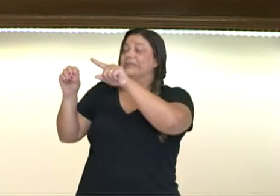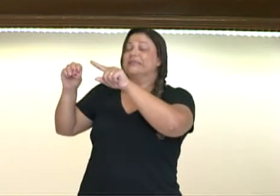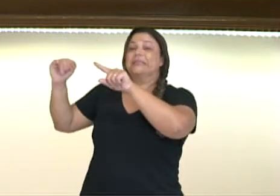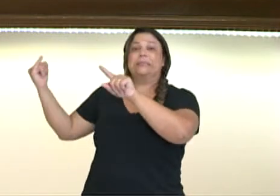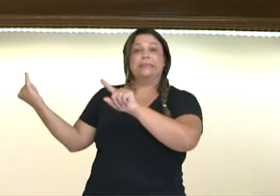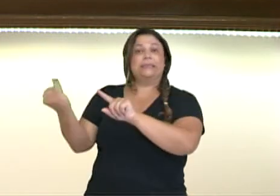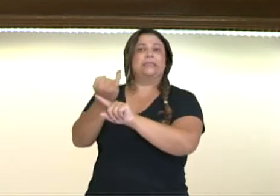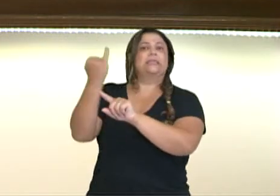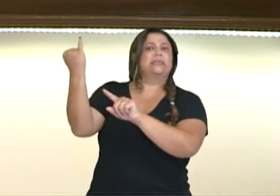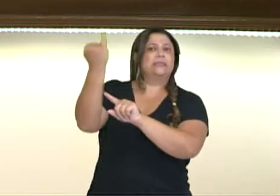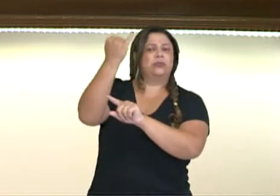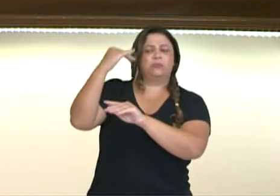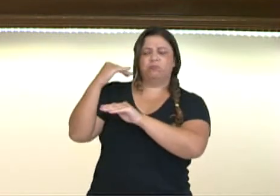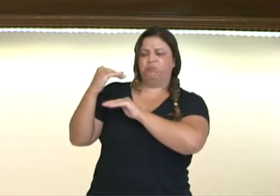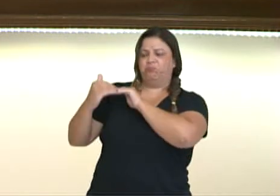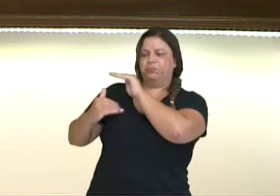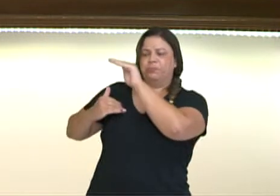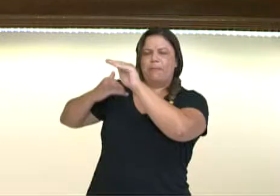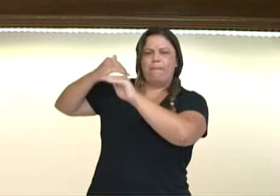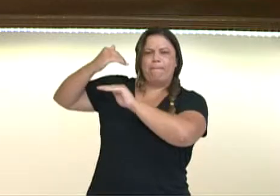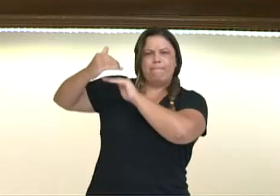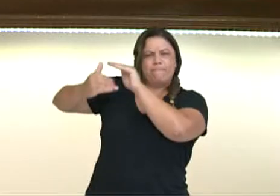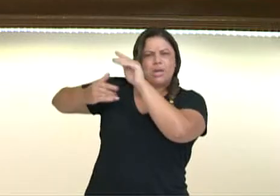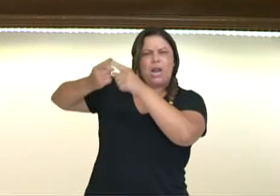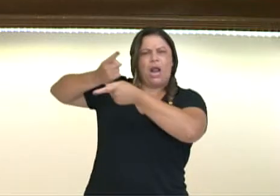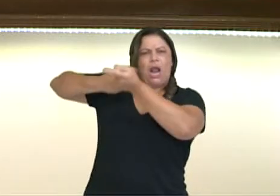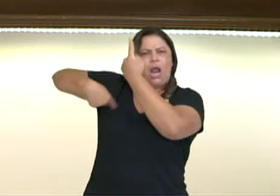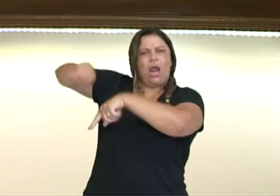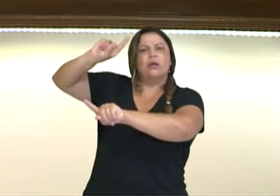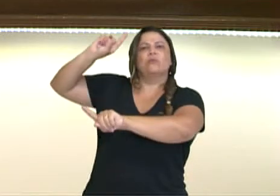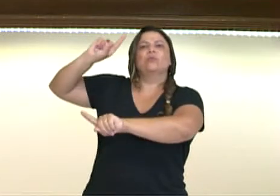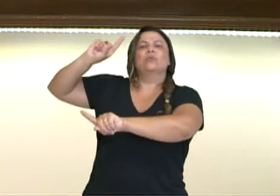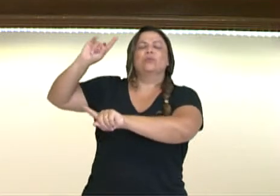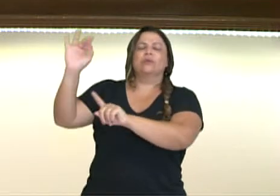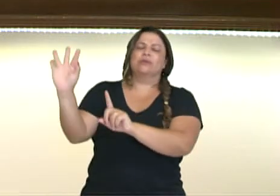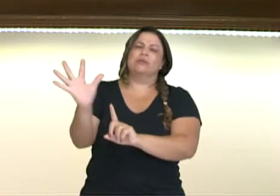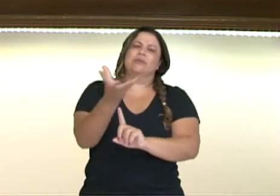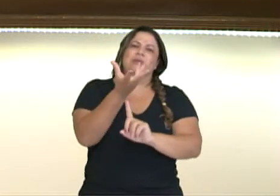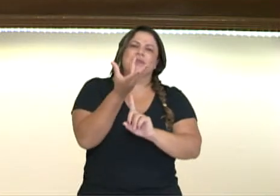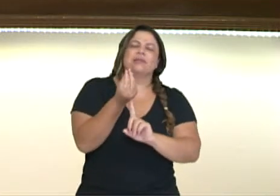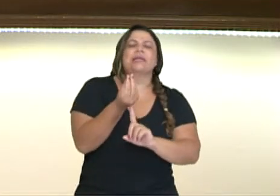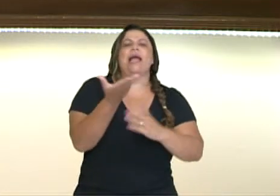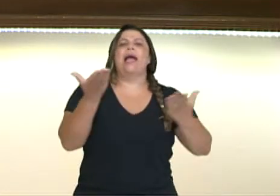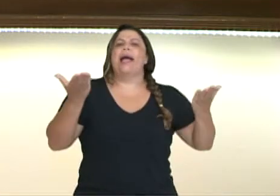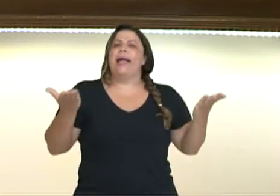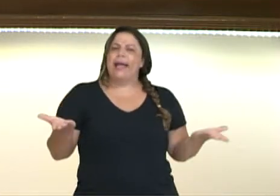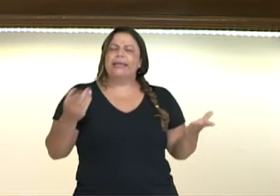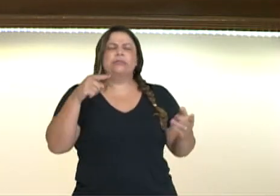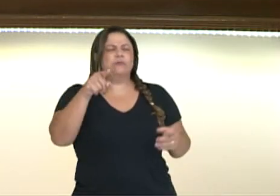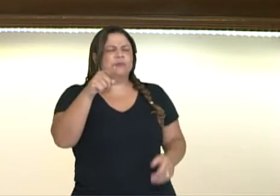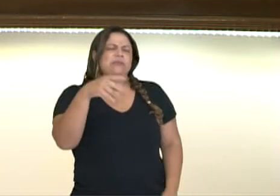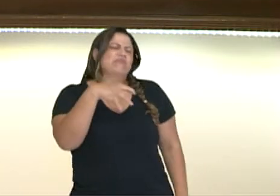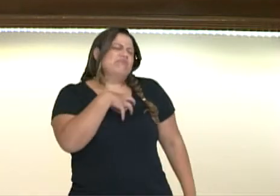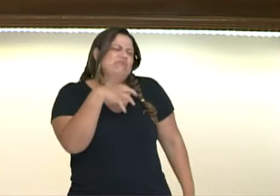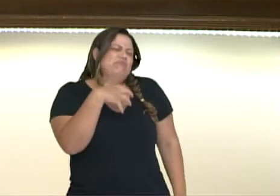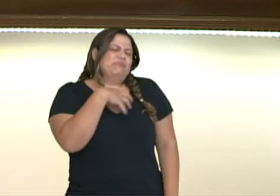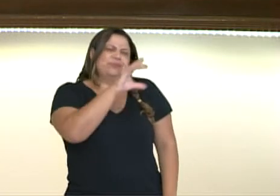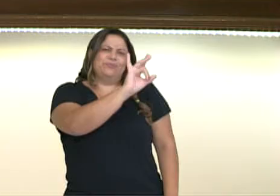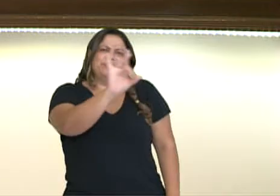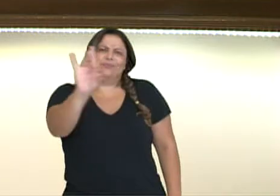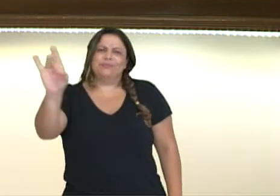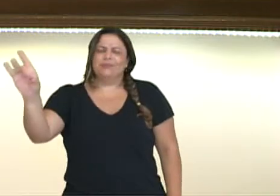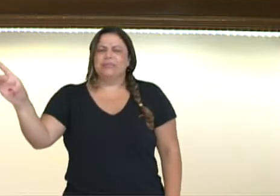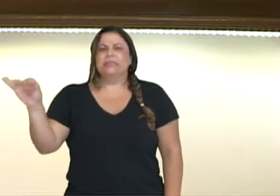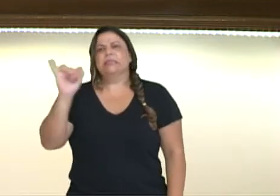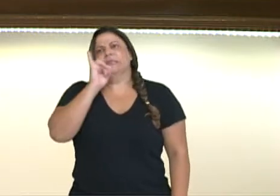tanto a arte nesse contexto do Renascimento, gente. Porque assim, eu acho que vocês têm as manias de vocês, não tem? Vocês